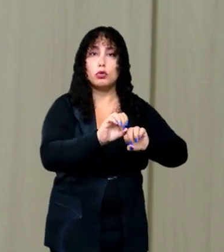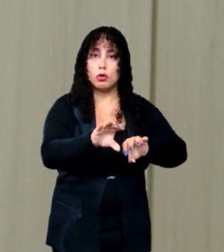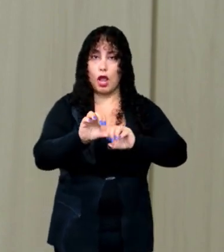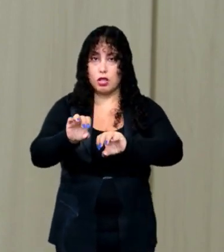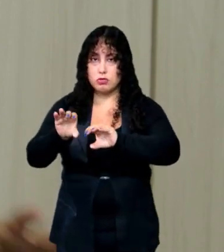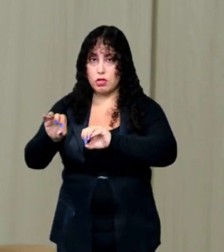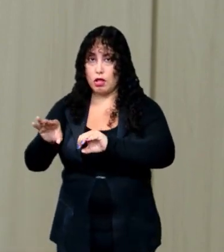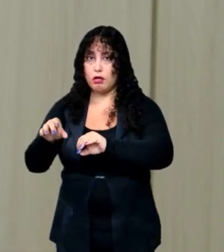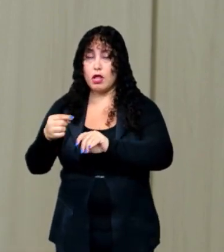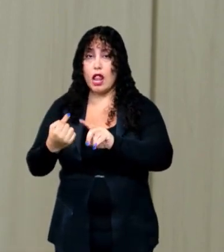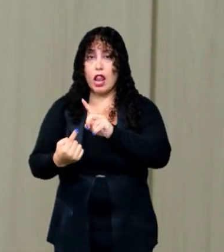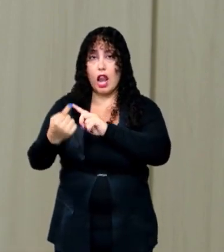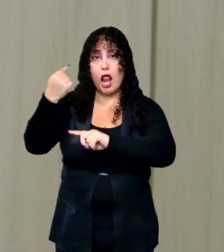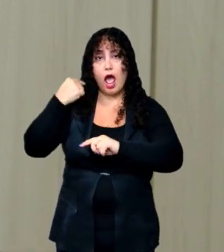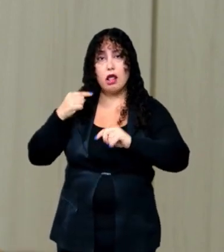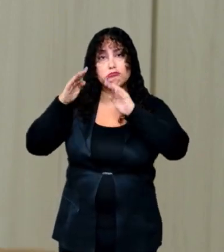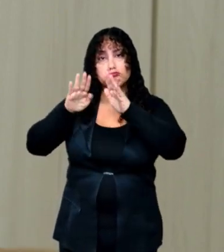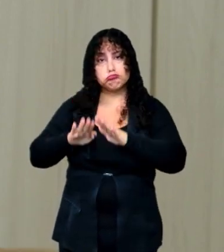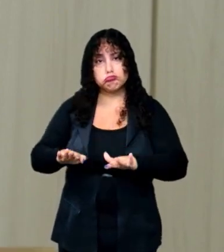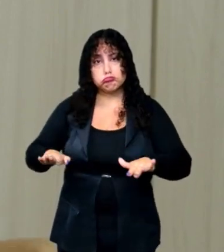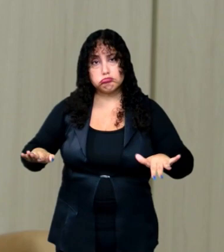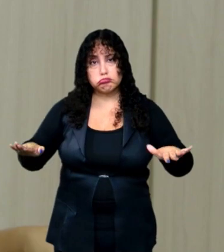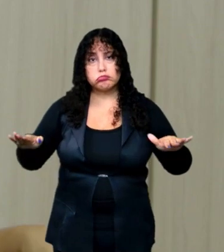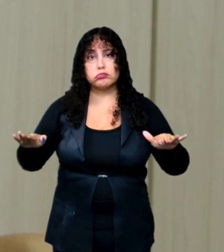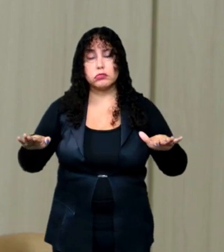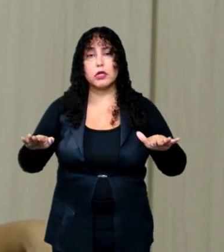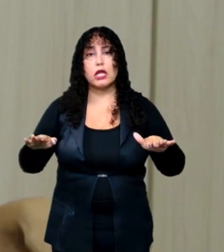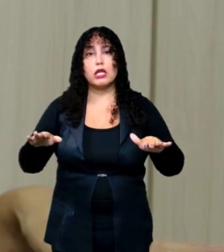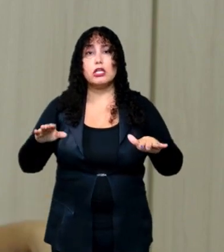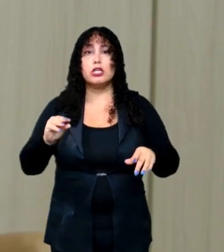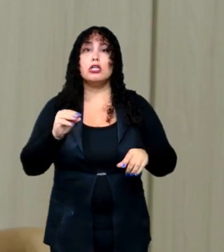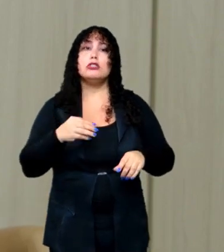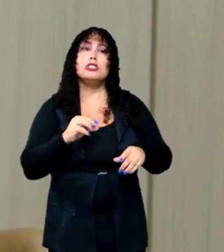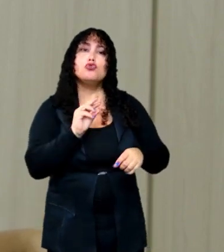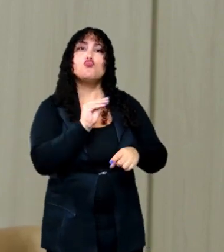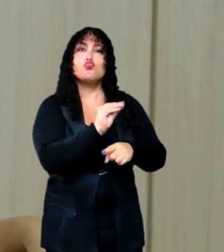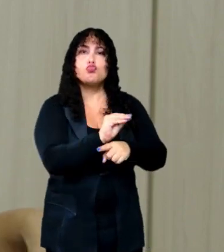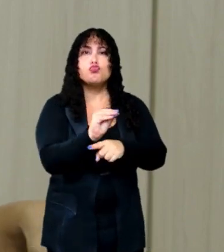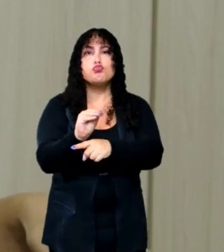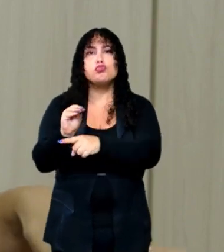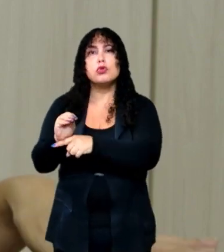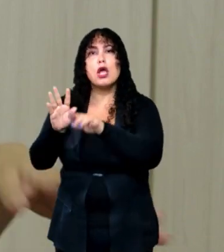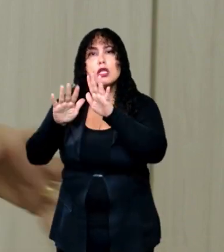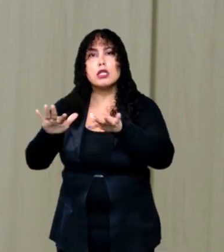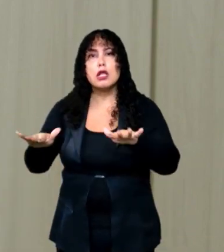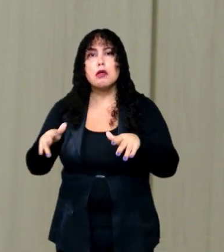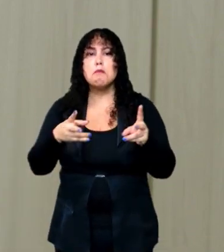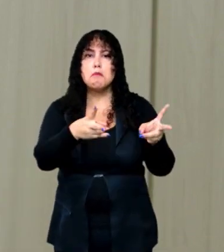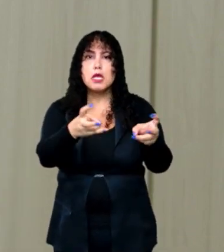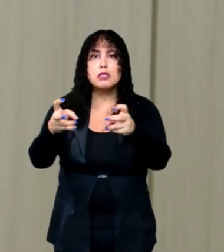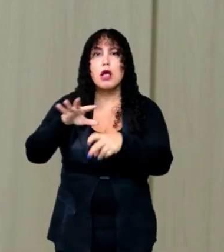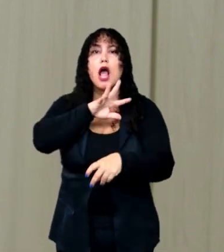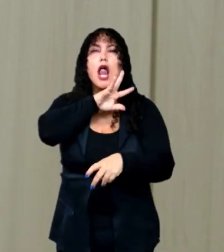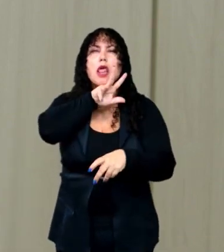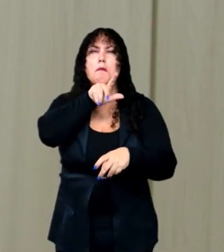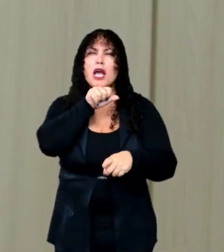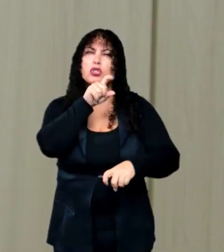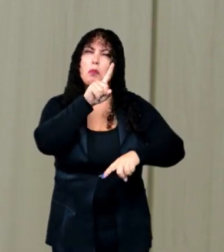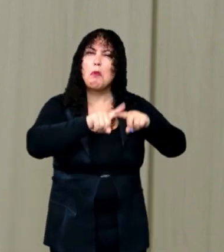educacional que desde a infância, né, a gente cria as crianças vendo os animais como